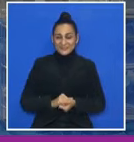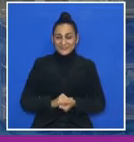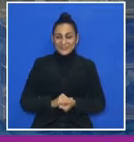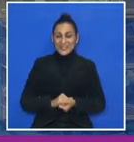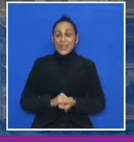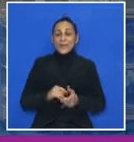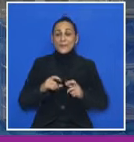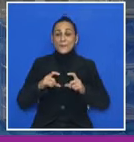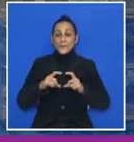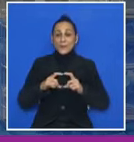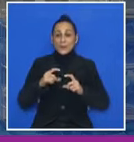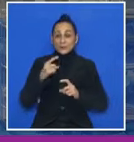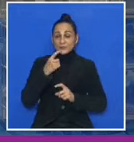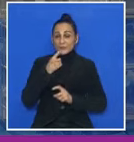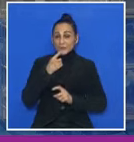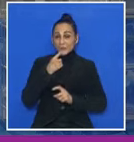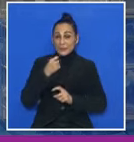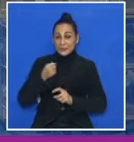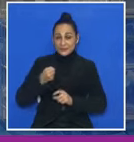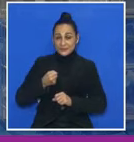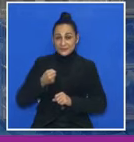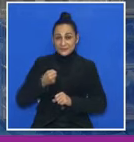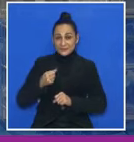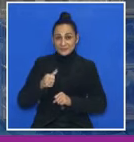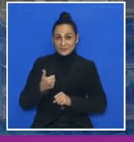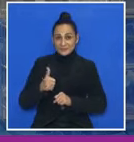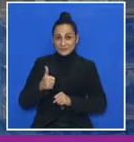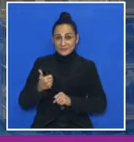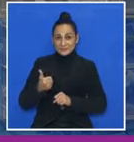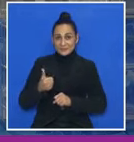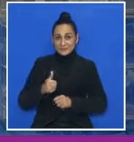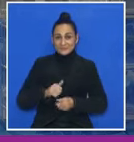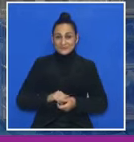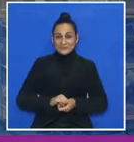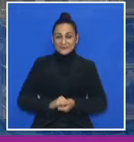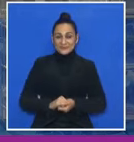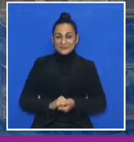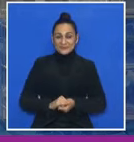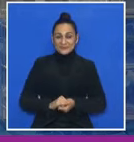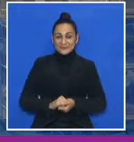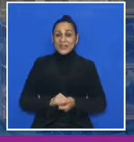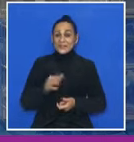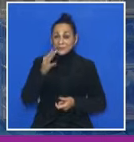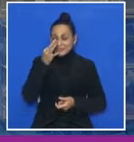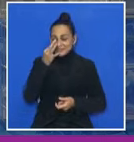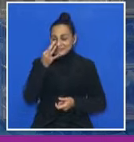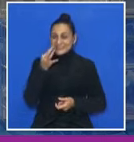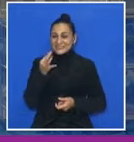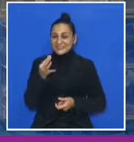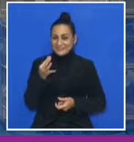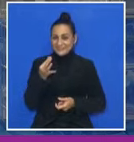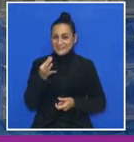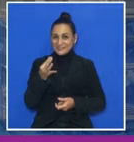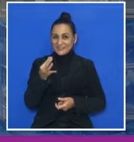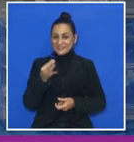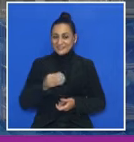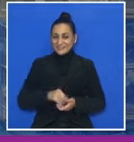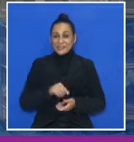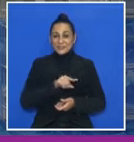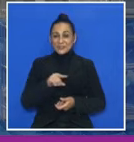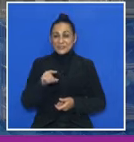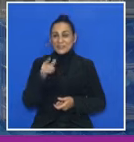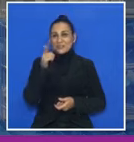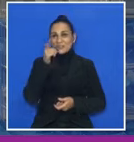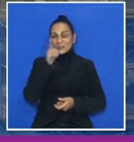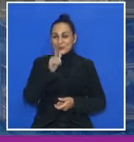Bola vermelha, número 11. Vermelha, 11. Fique atento. Você